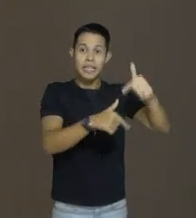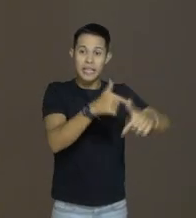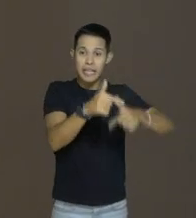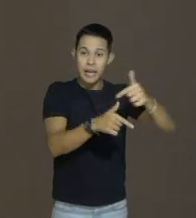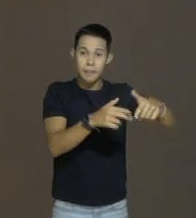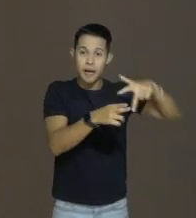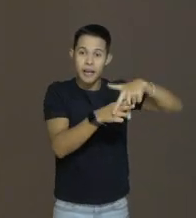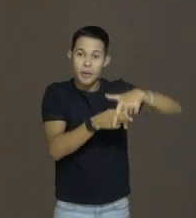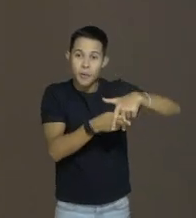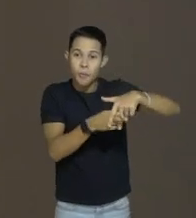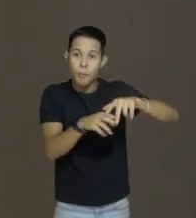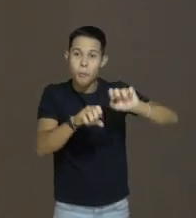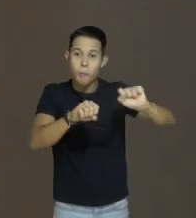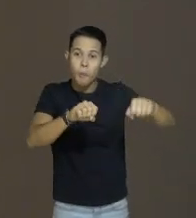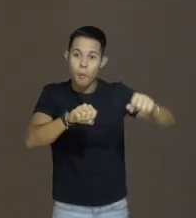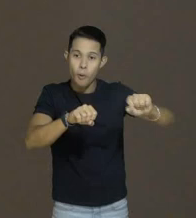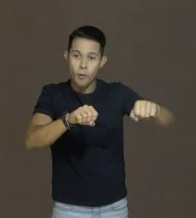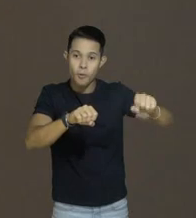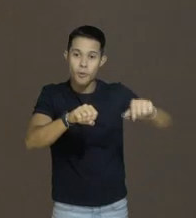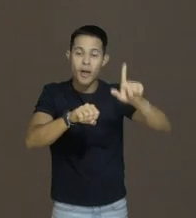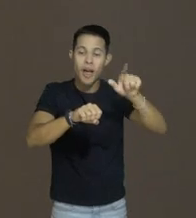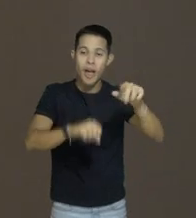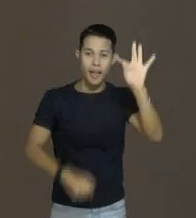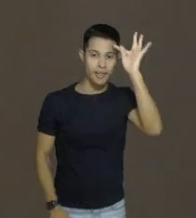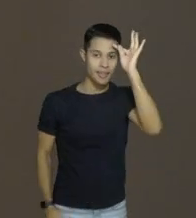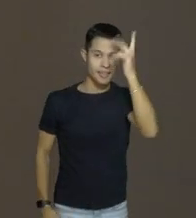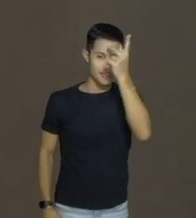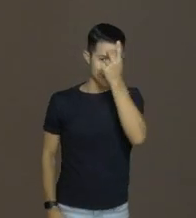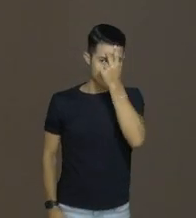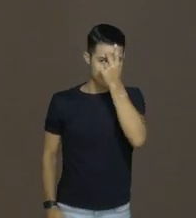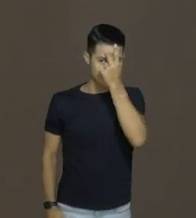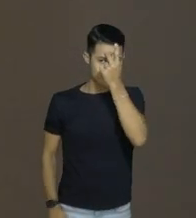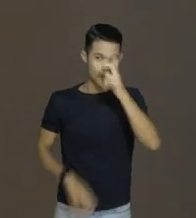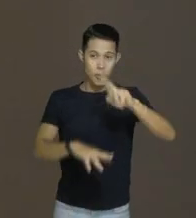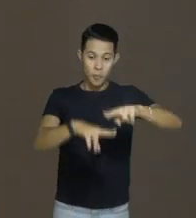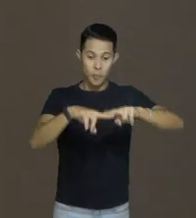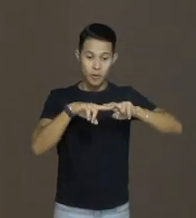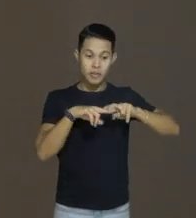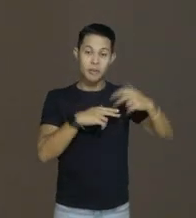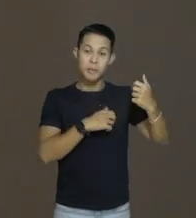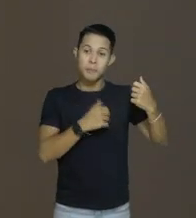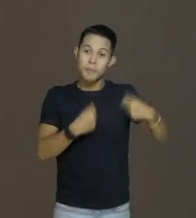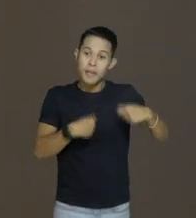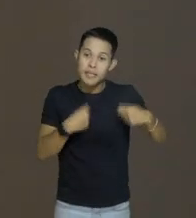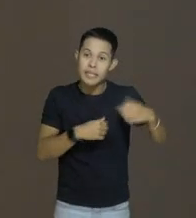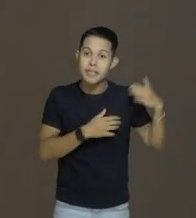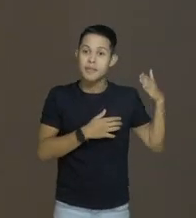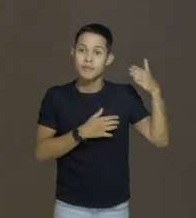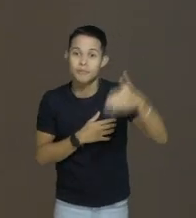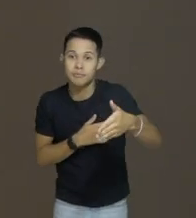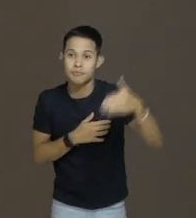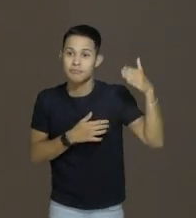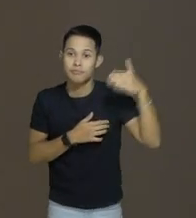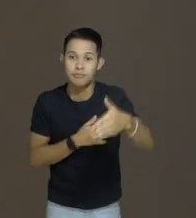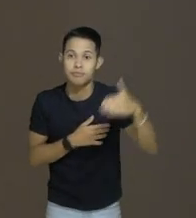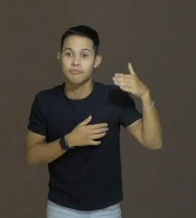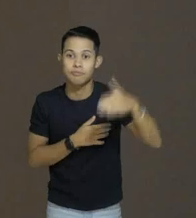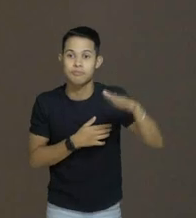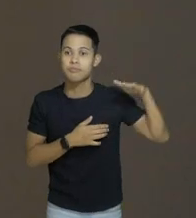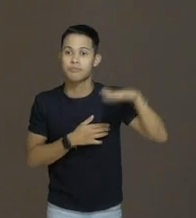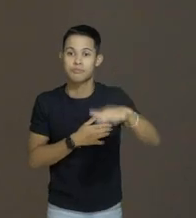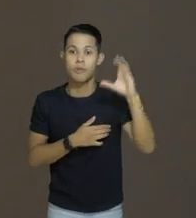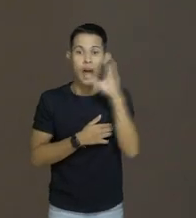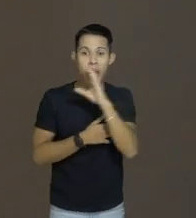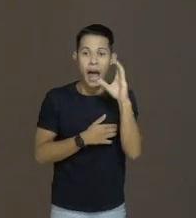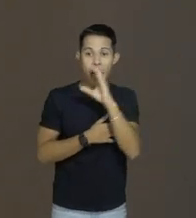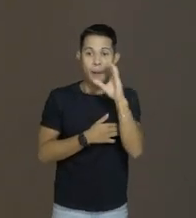nosso carro, que eles têm que viver com adrenalina, né? Você vê como atrapalha. Se vocês forem aqui